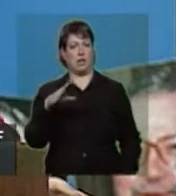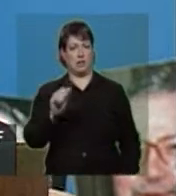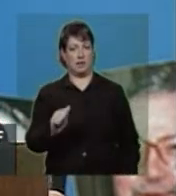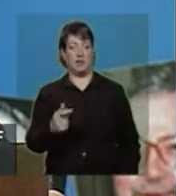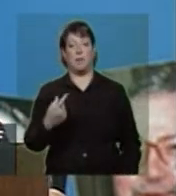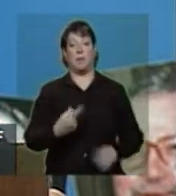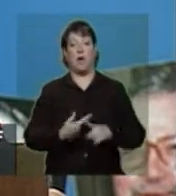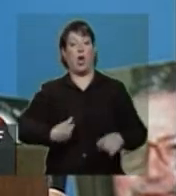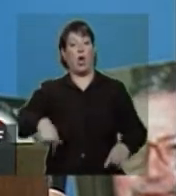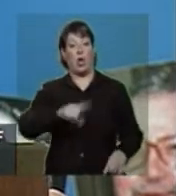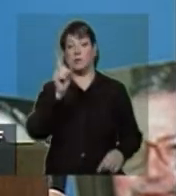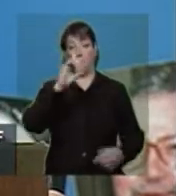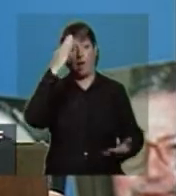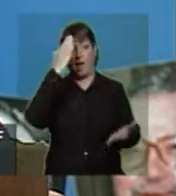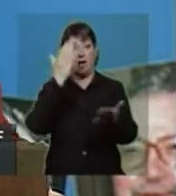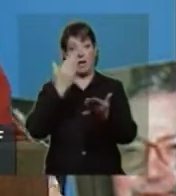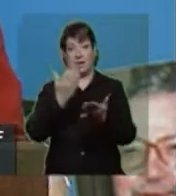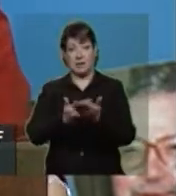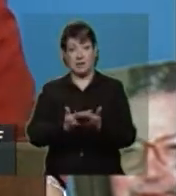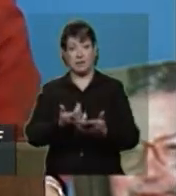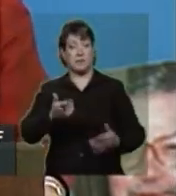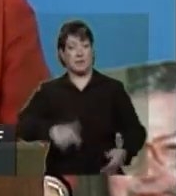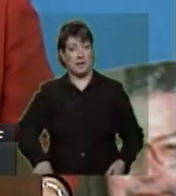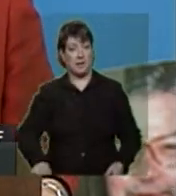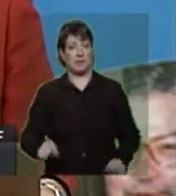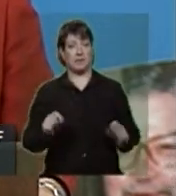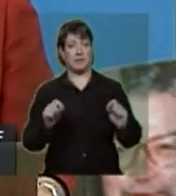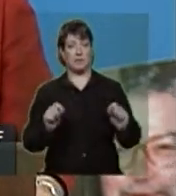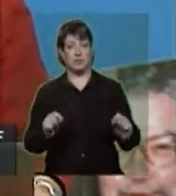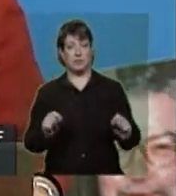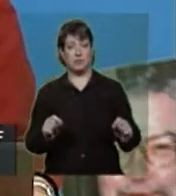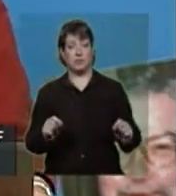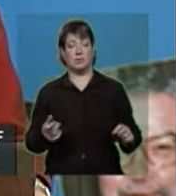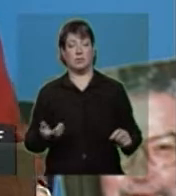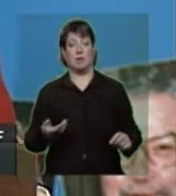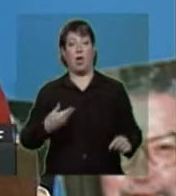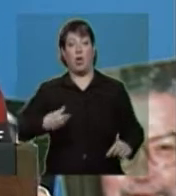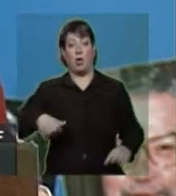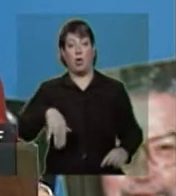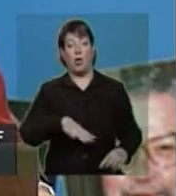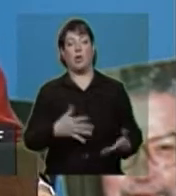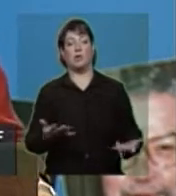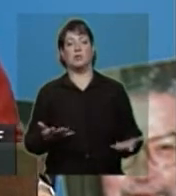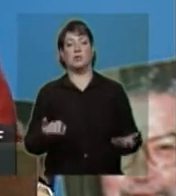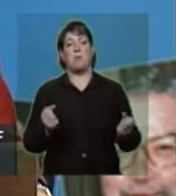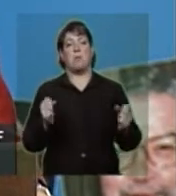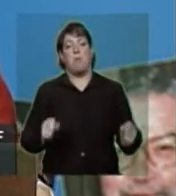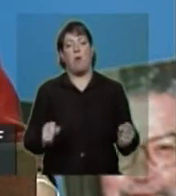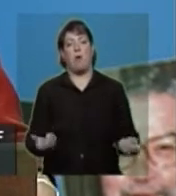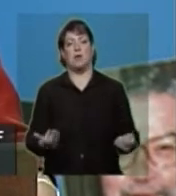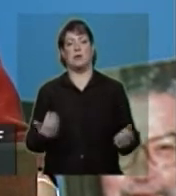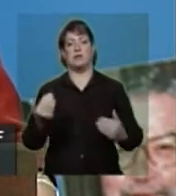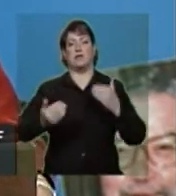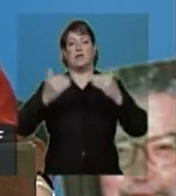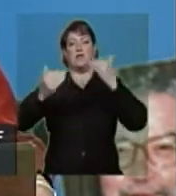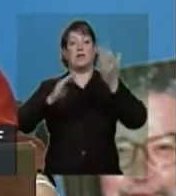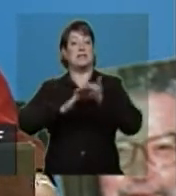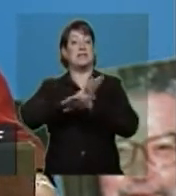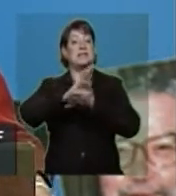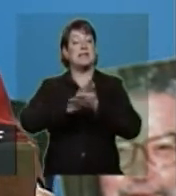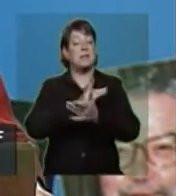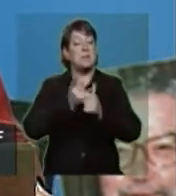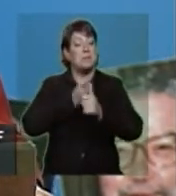acreditamos mais que nós poderíamos nos desenvolver sem nos